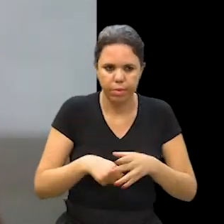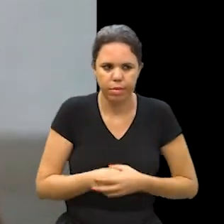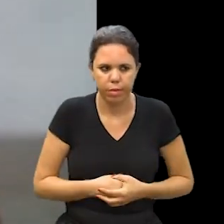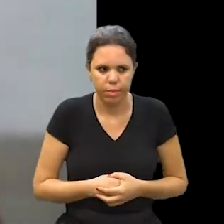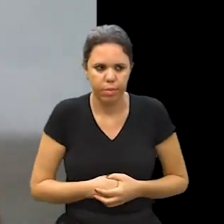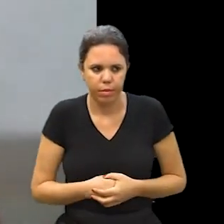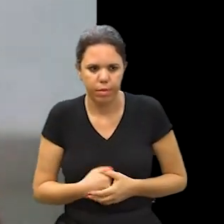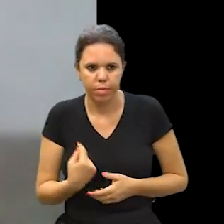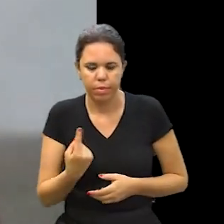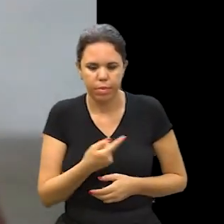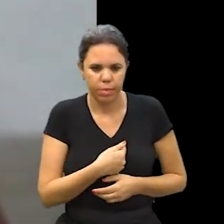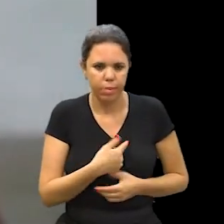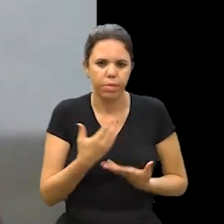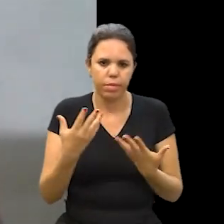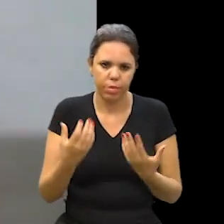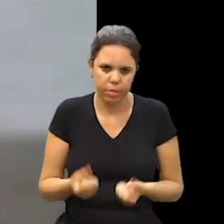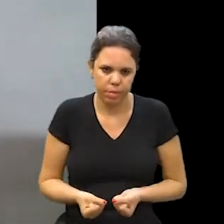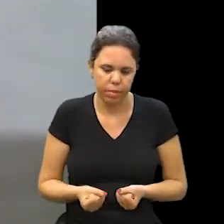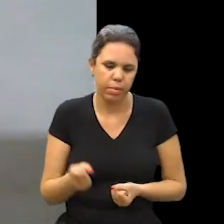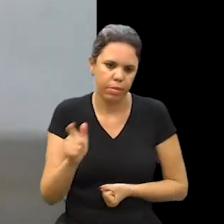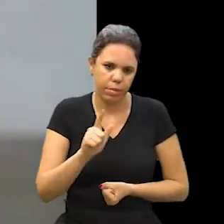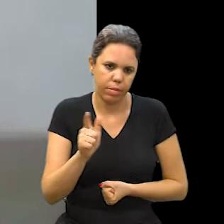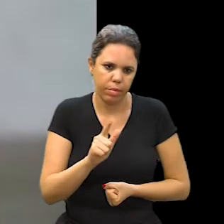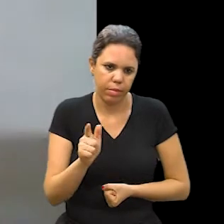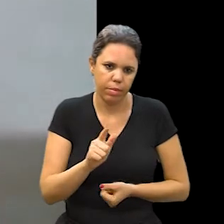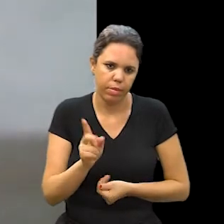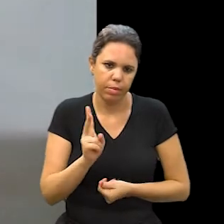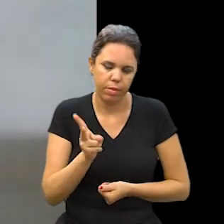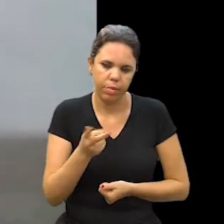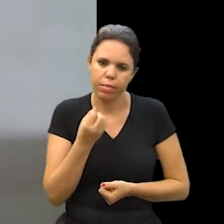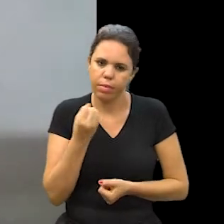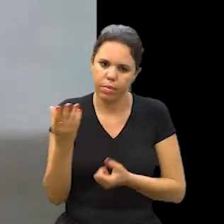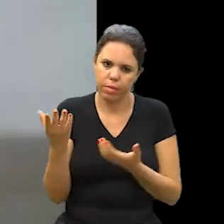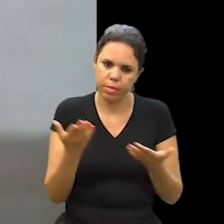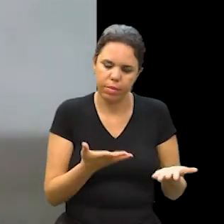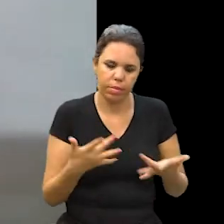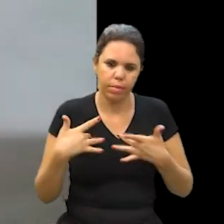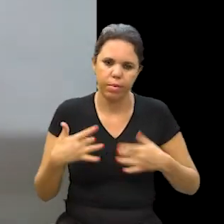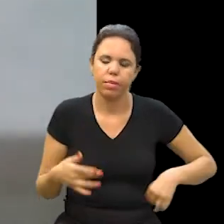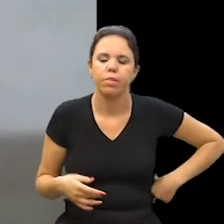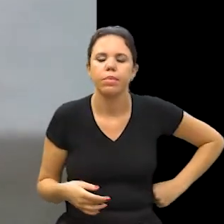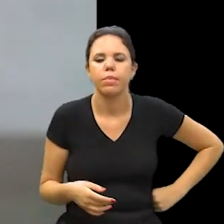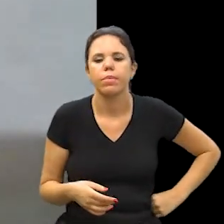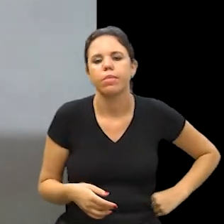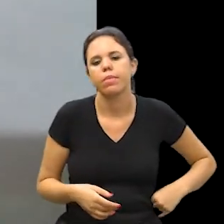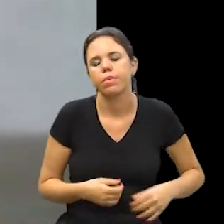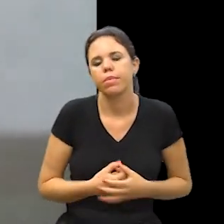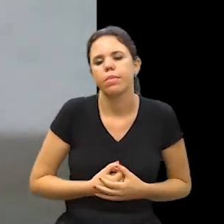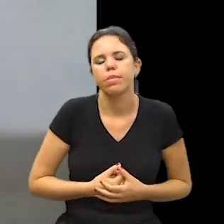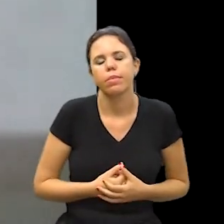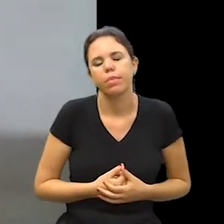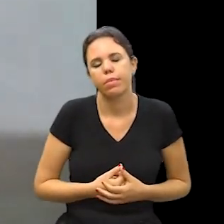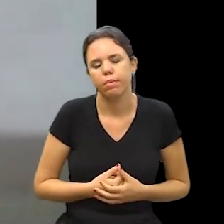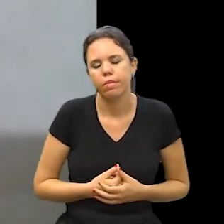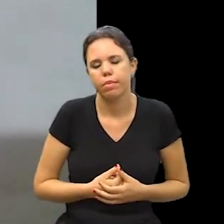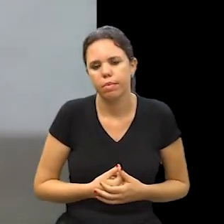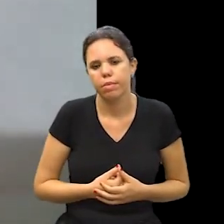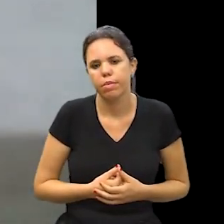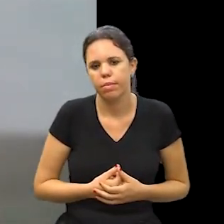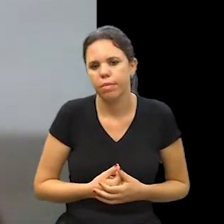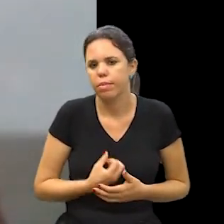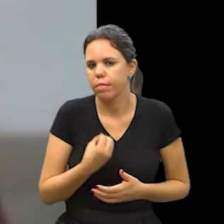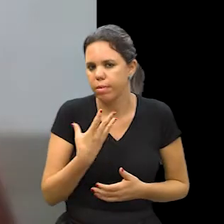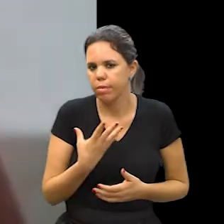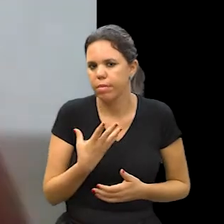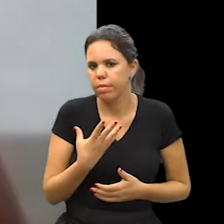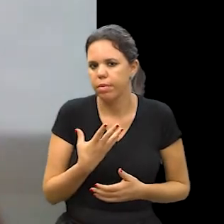pessoas e a gente aceita, logicamente, sempre é bem-vindo as doações, né, muito, assim,